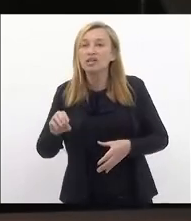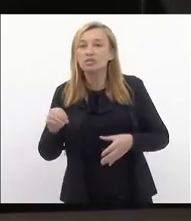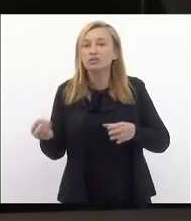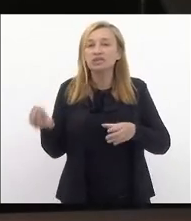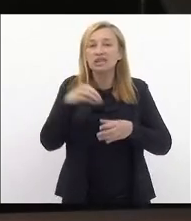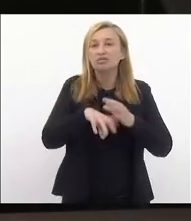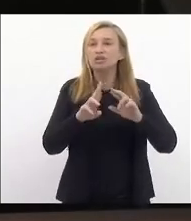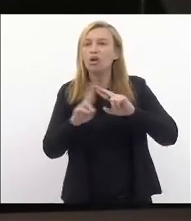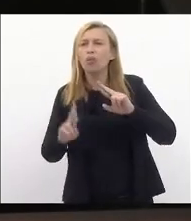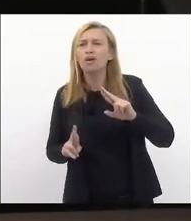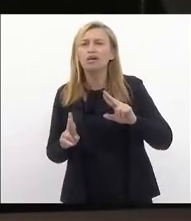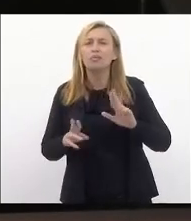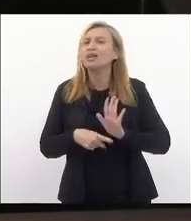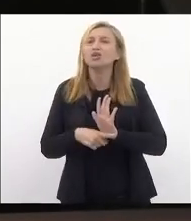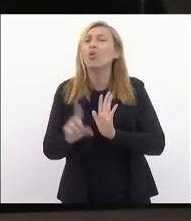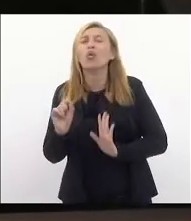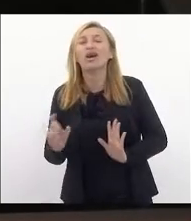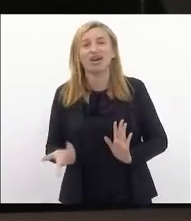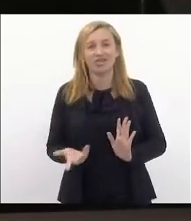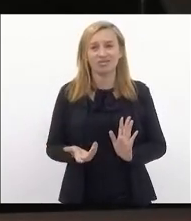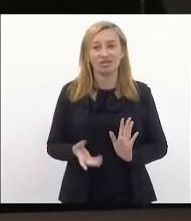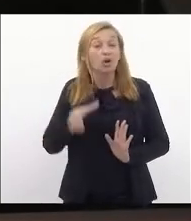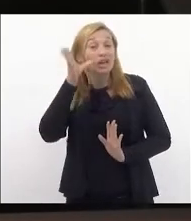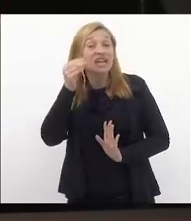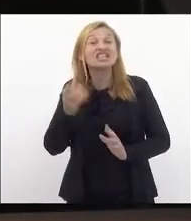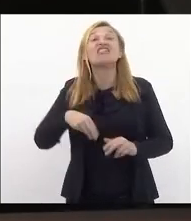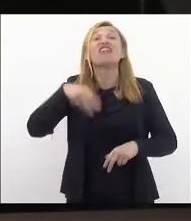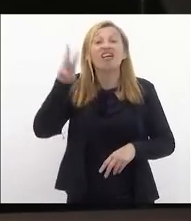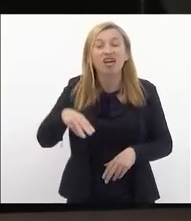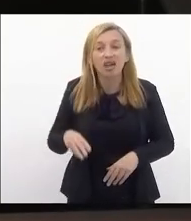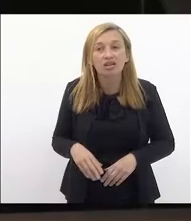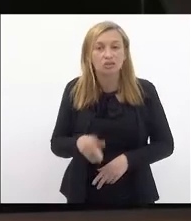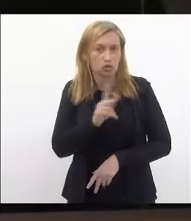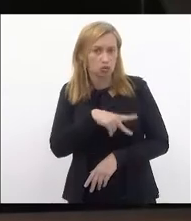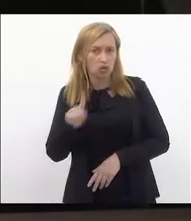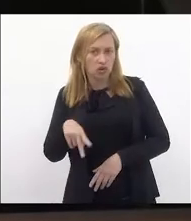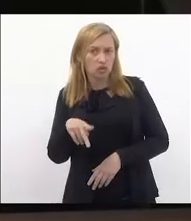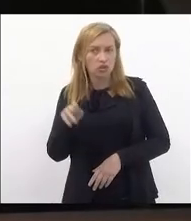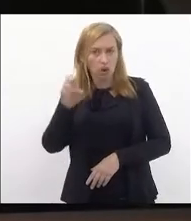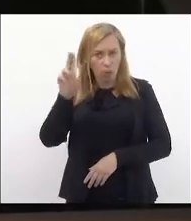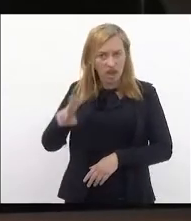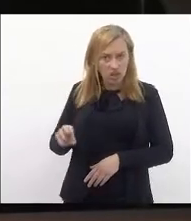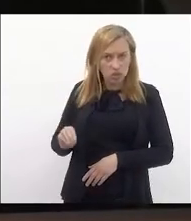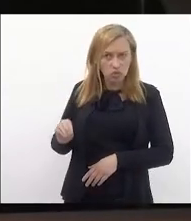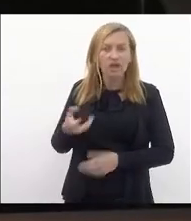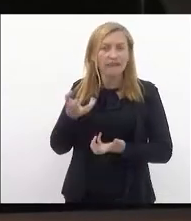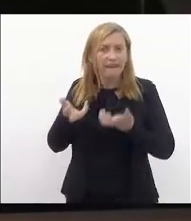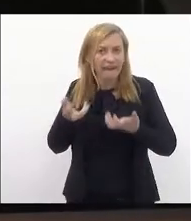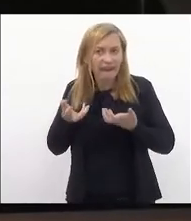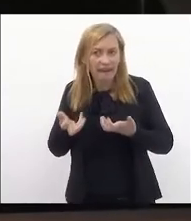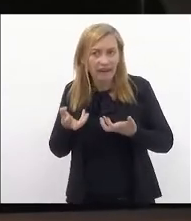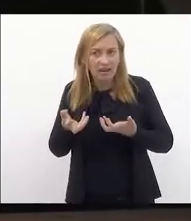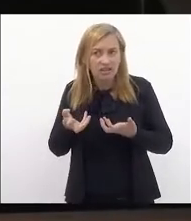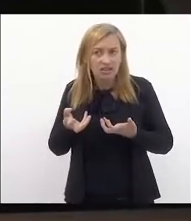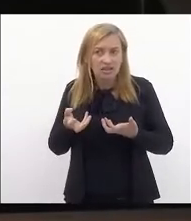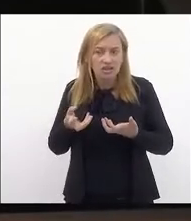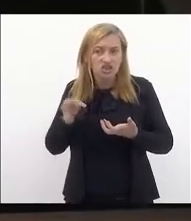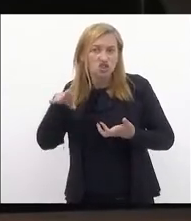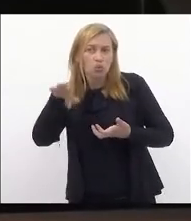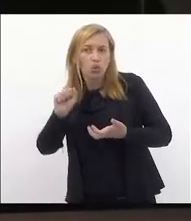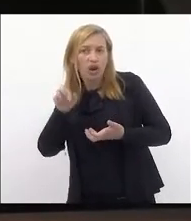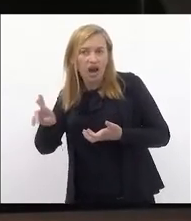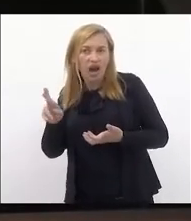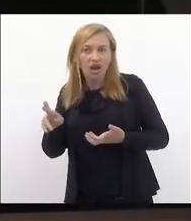para atender quem o interesse corporativista dos professores da UERJ que querem ser titulados agora